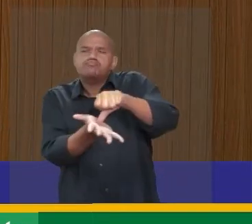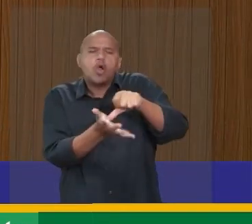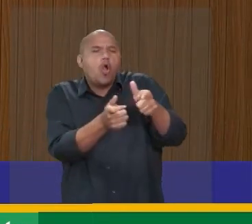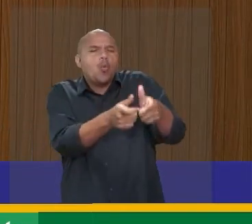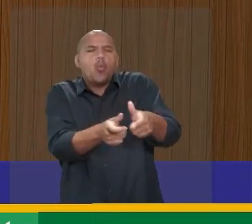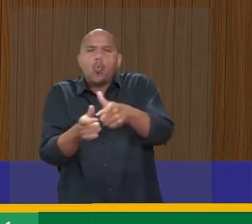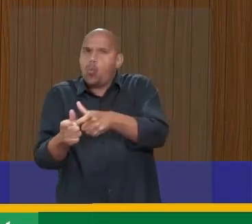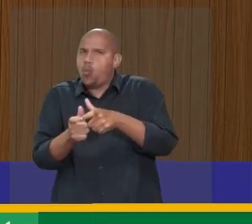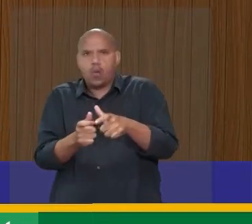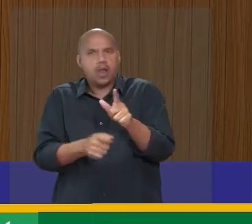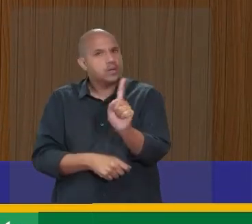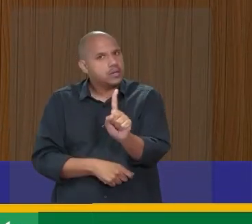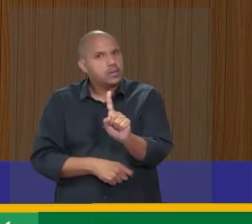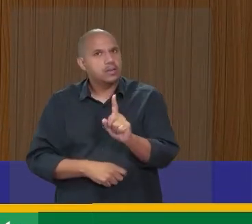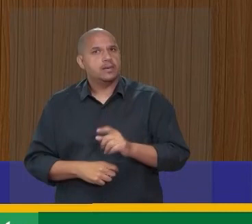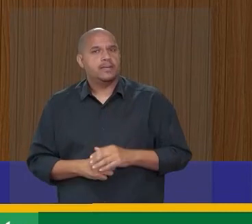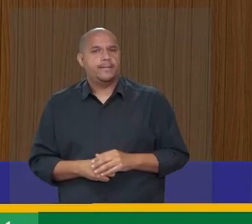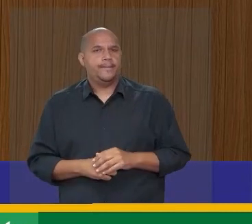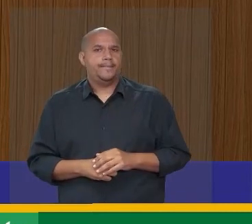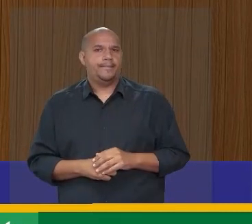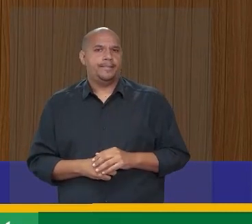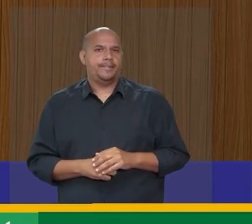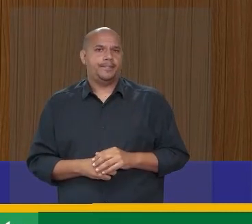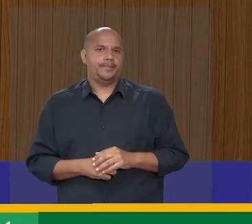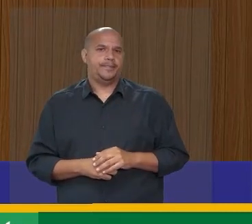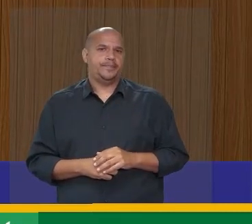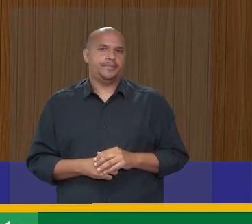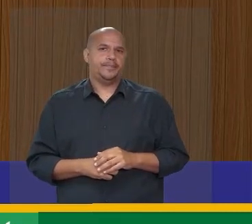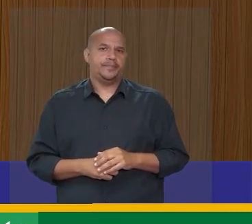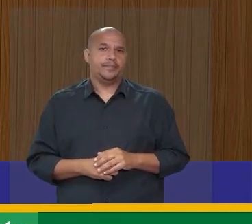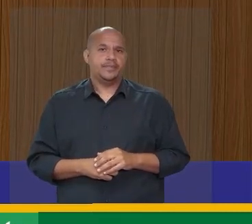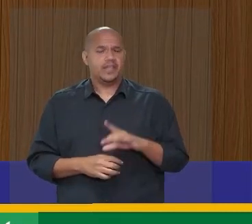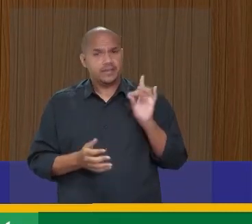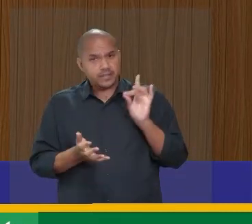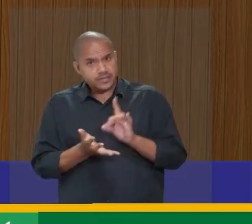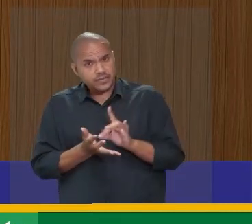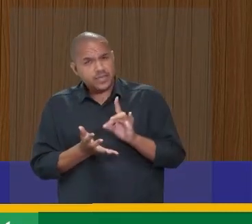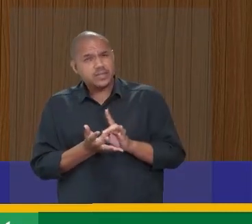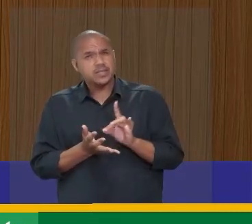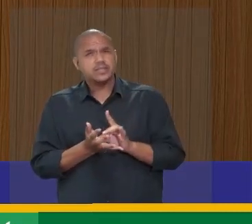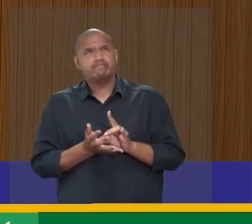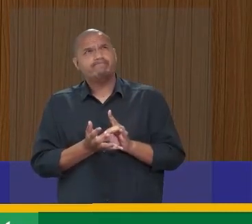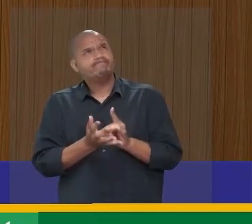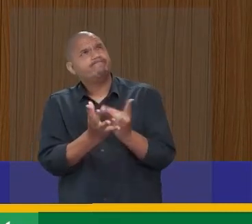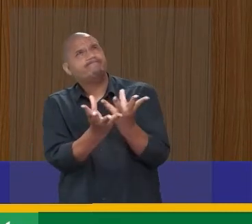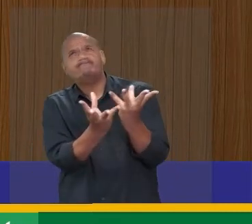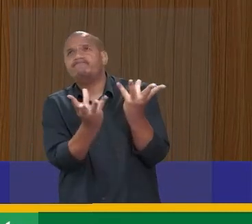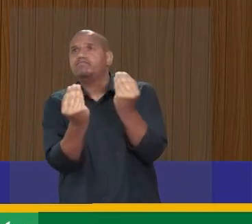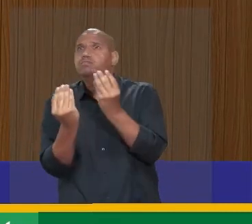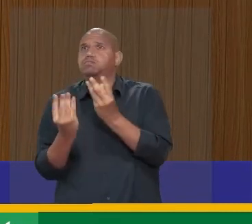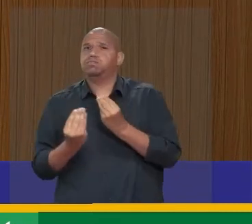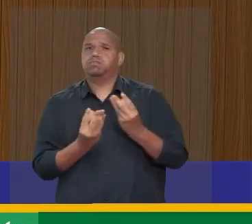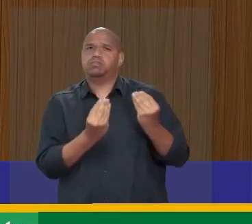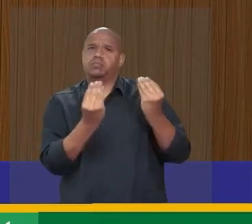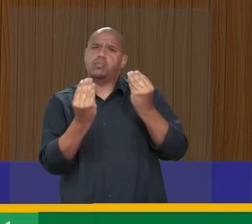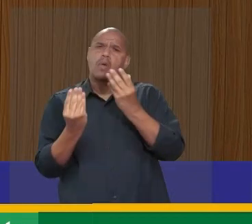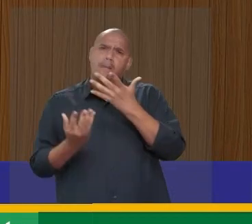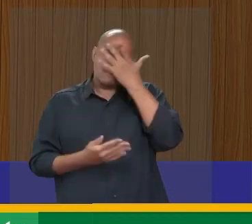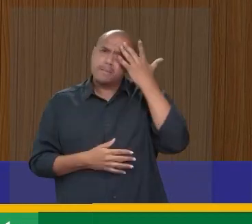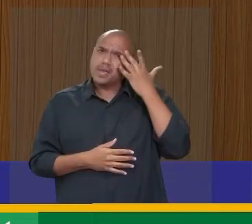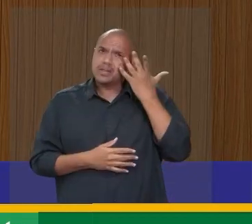mas sim centenas e milhares de pedidos